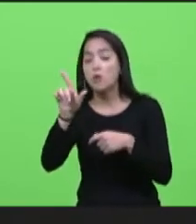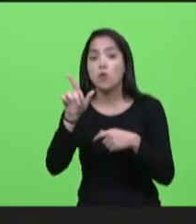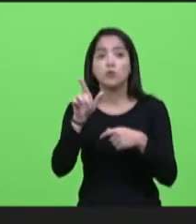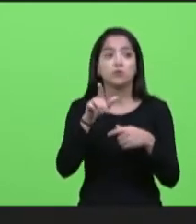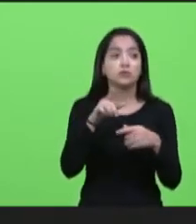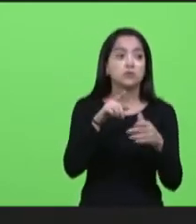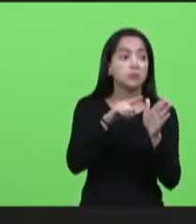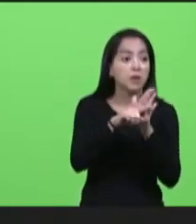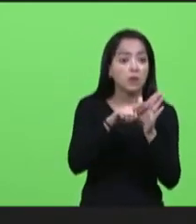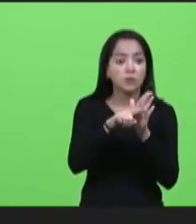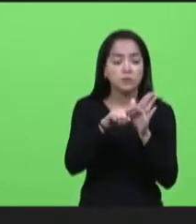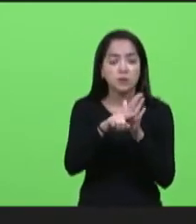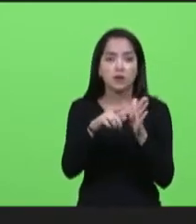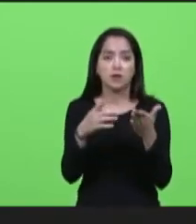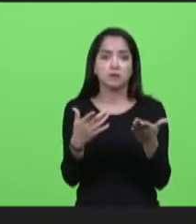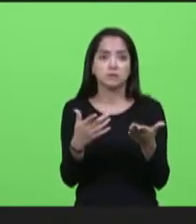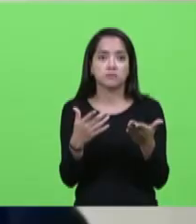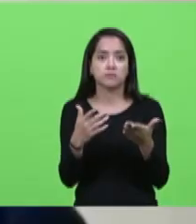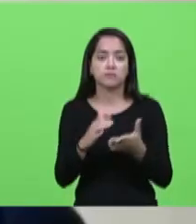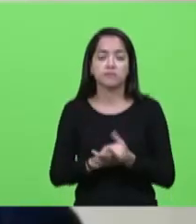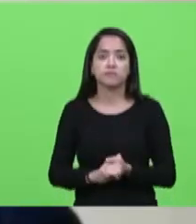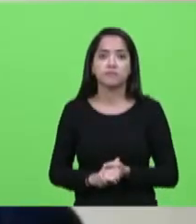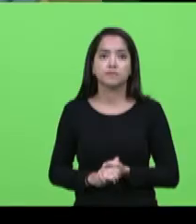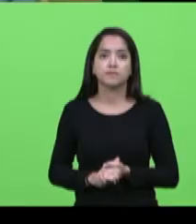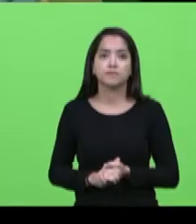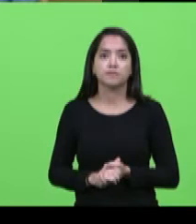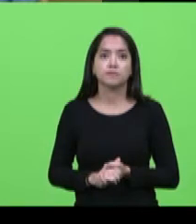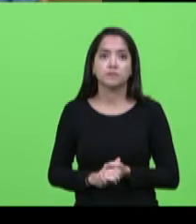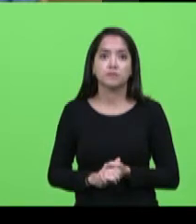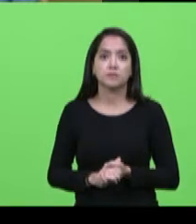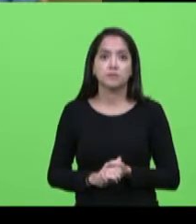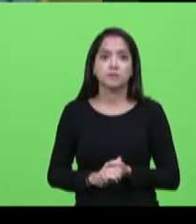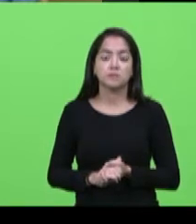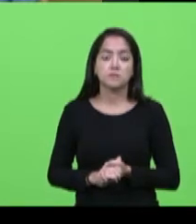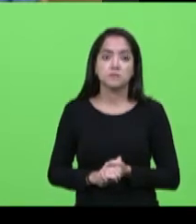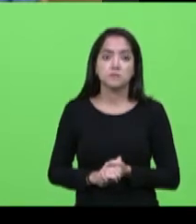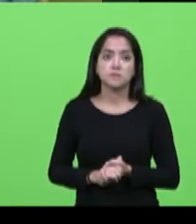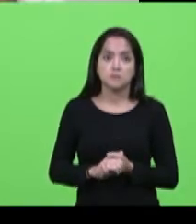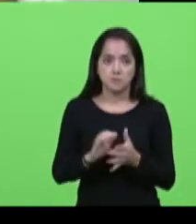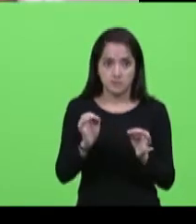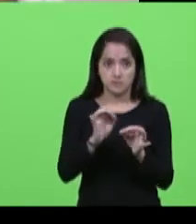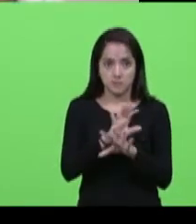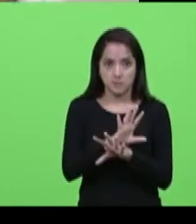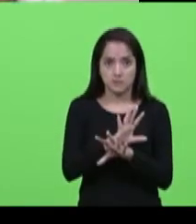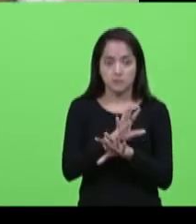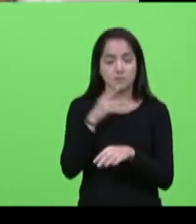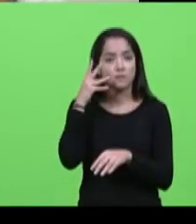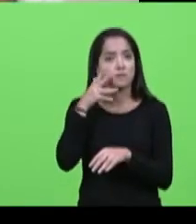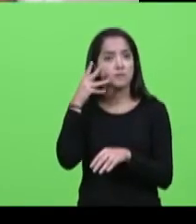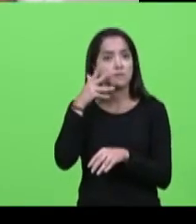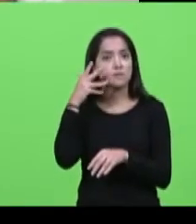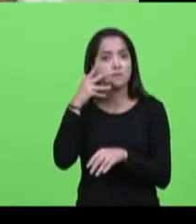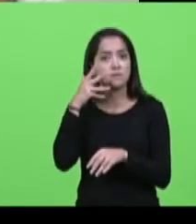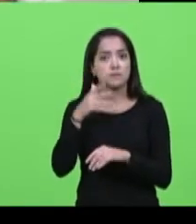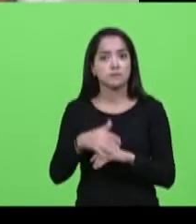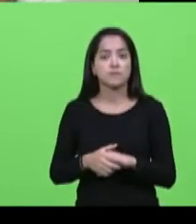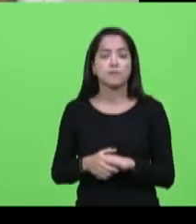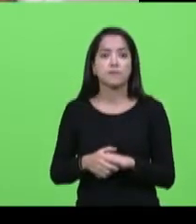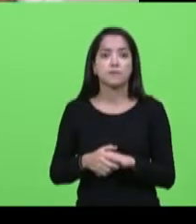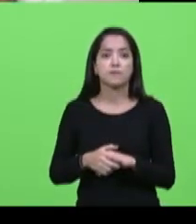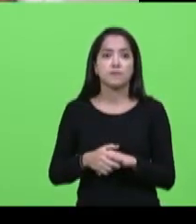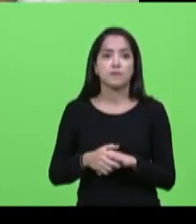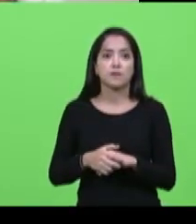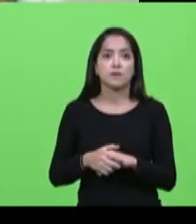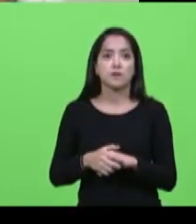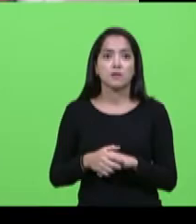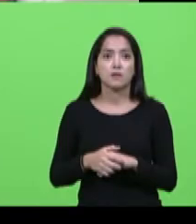isso. Ok, deputado Ivan. Vou concluir, senhor presidente. Vou concluir. Para concluir. Vou concluir. Efetivamente,